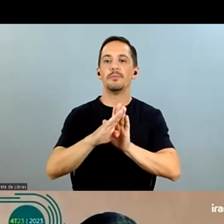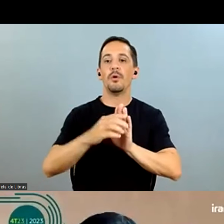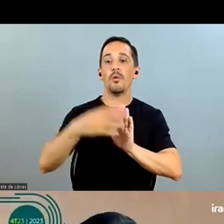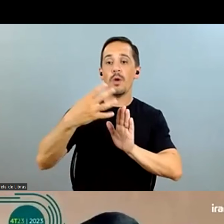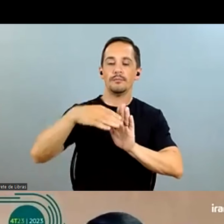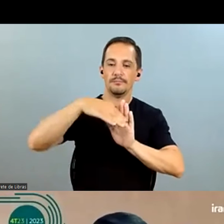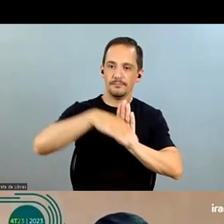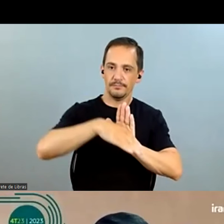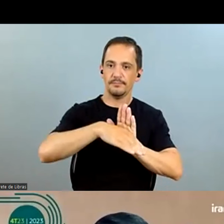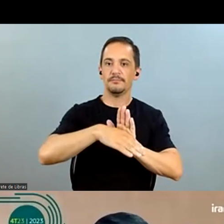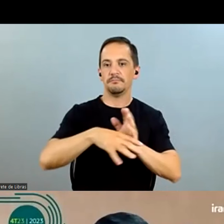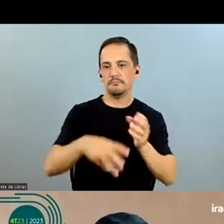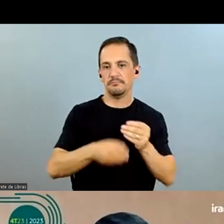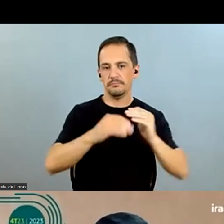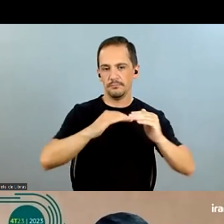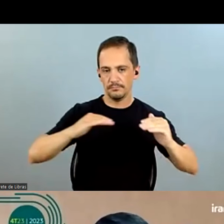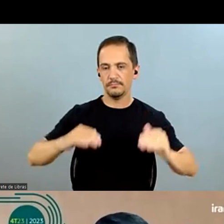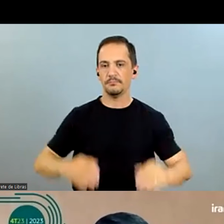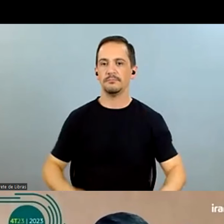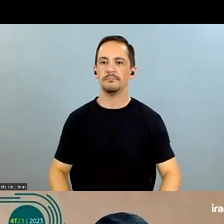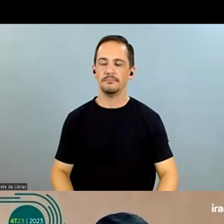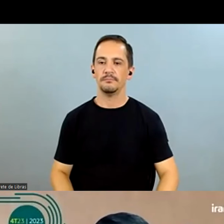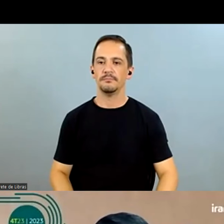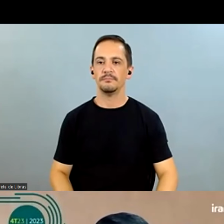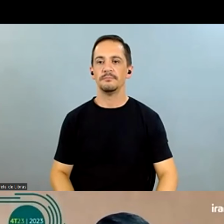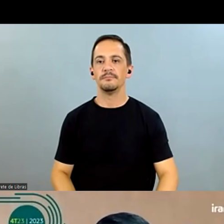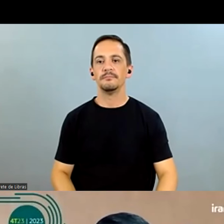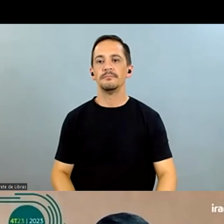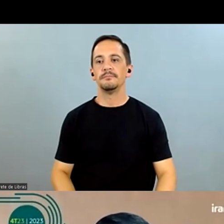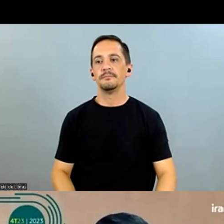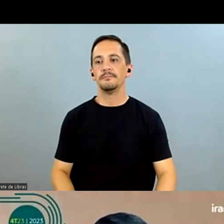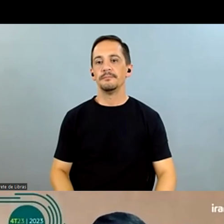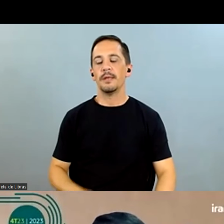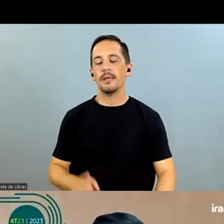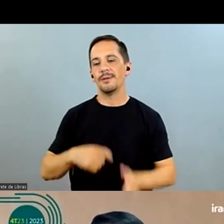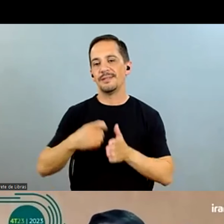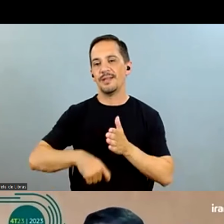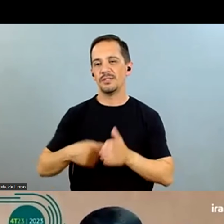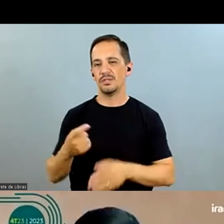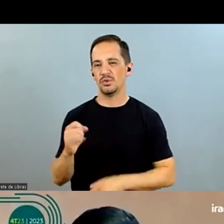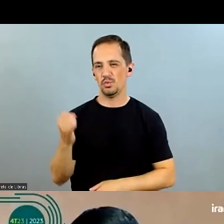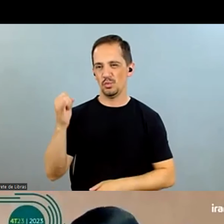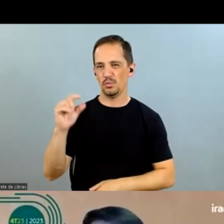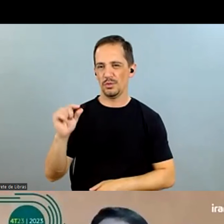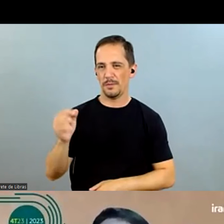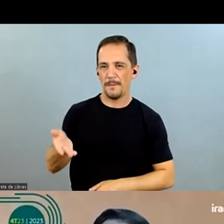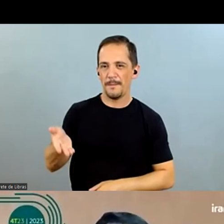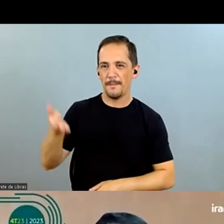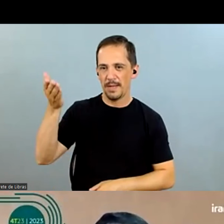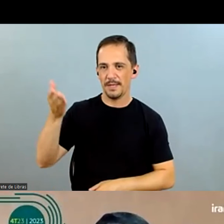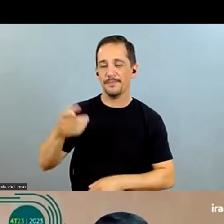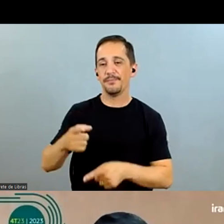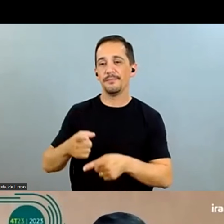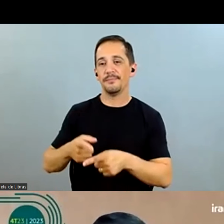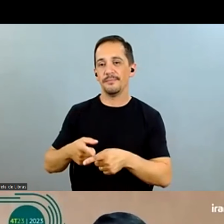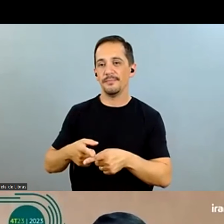laudo novo aí que vinha veio com uma taxa de juros um pouco maior refletindo as condições não só do mercado mas também de exigência de retorno dos